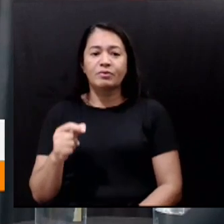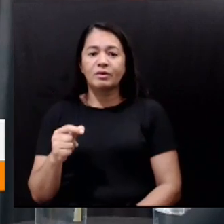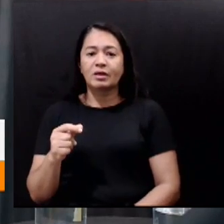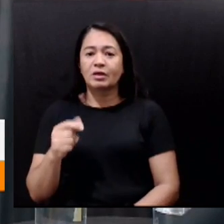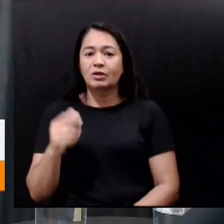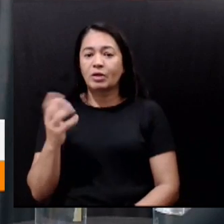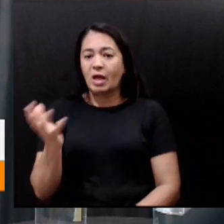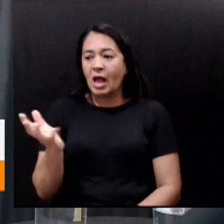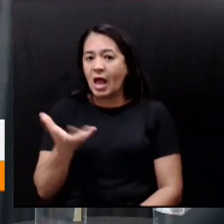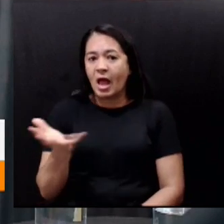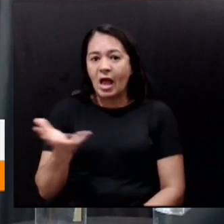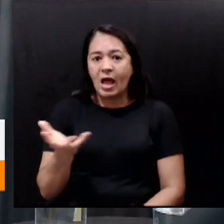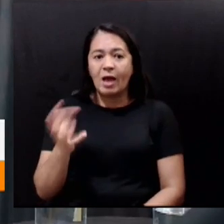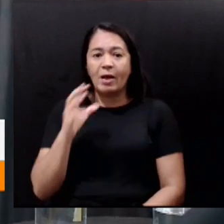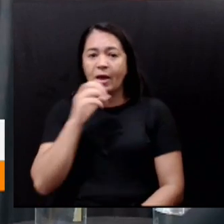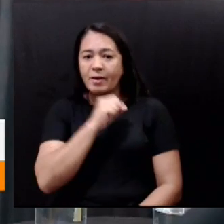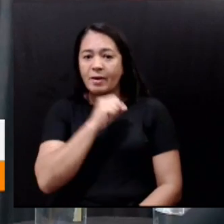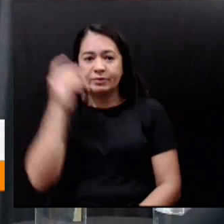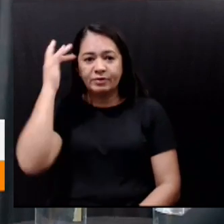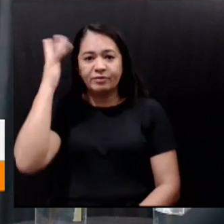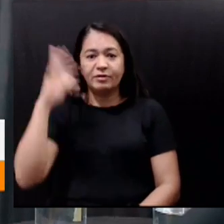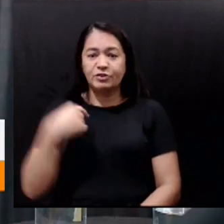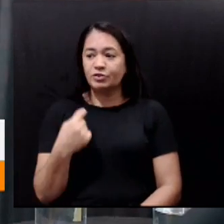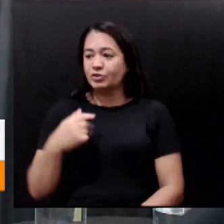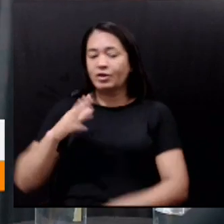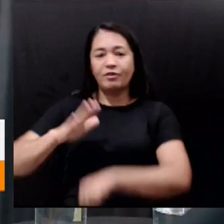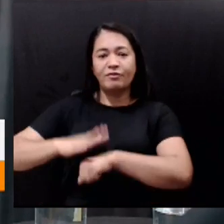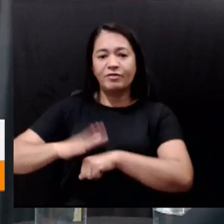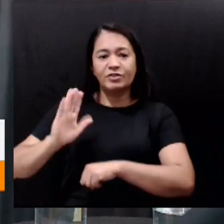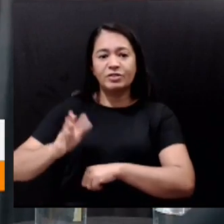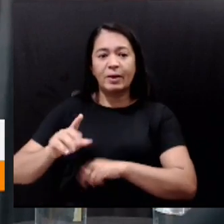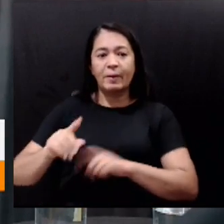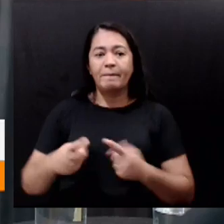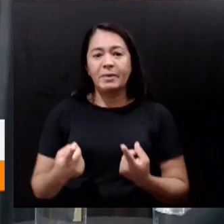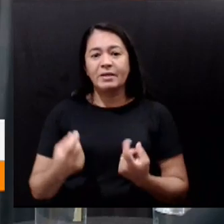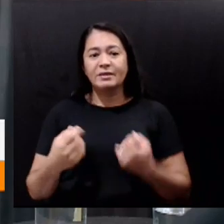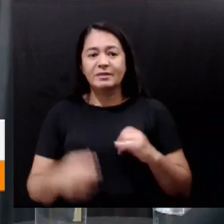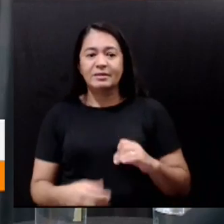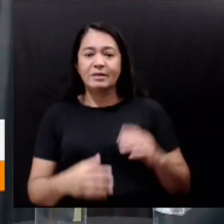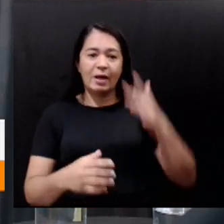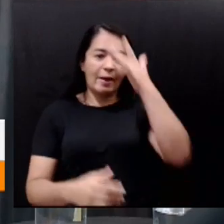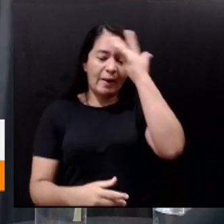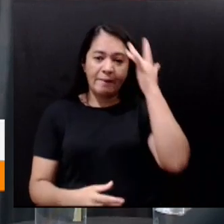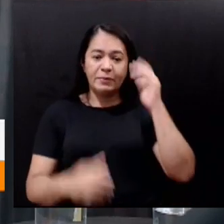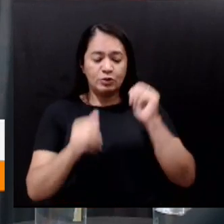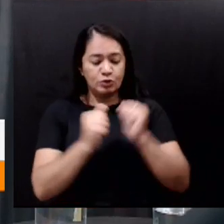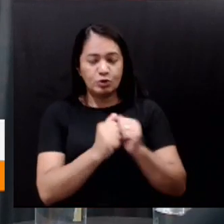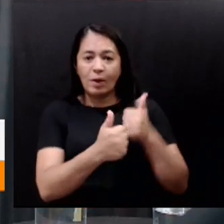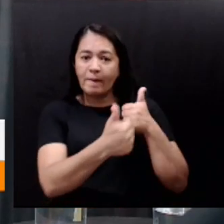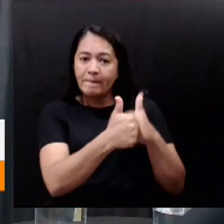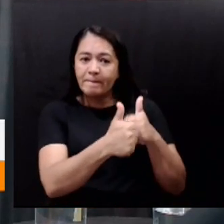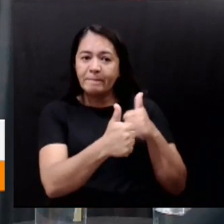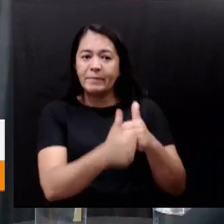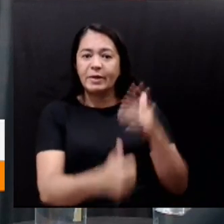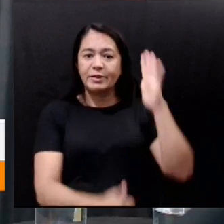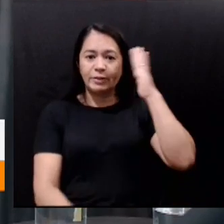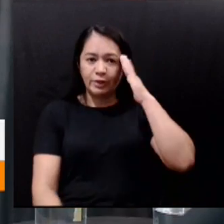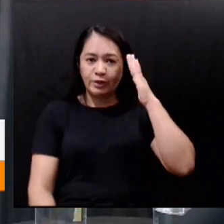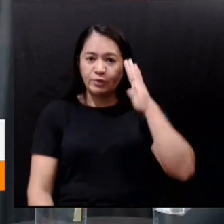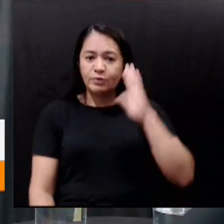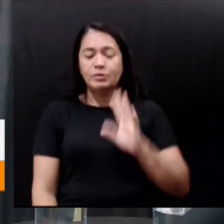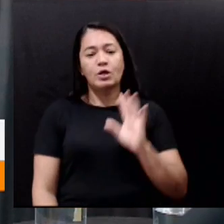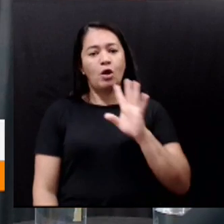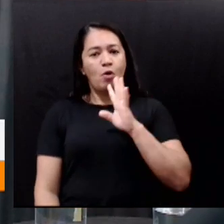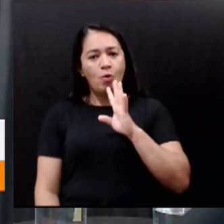corre para fazer. Né? Só que, na verdade, se eu tiver uma pessoa do meu lado que eu possa contar, que eu sei quem é, como a gente está falando aqui no caso dos